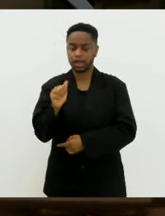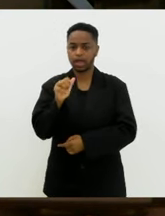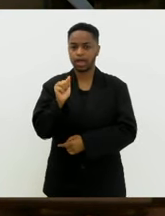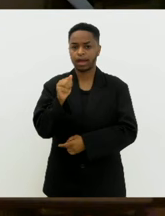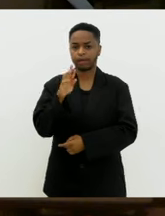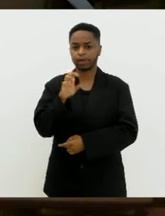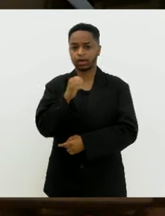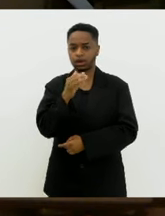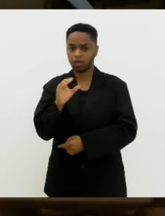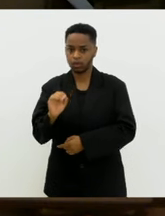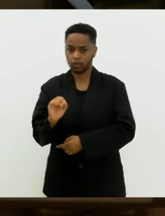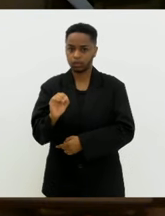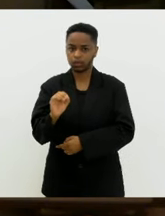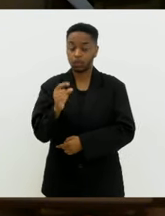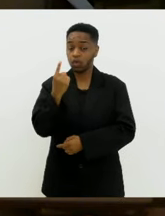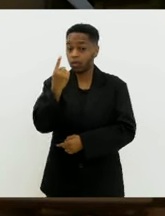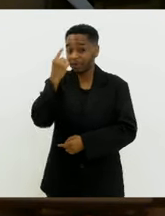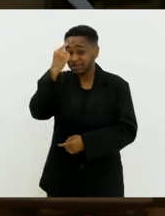na Ilha Grande, ficou